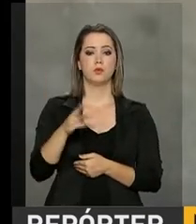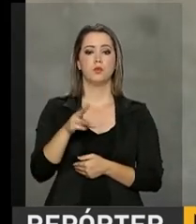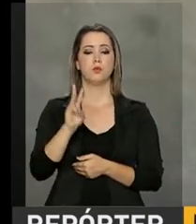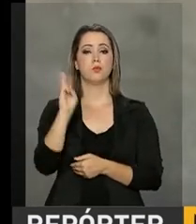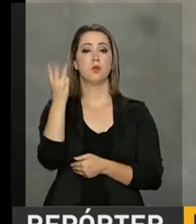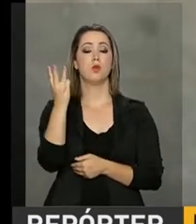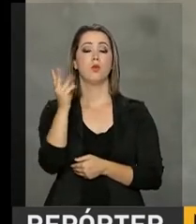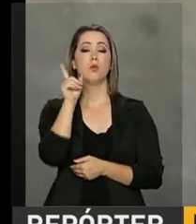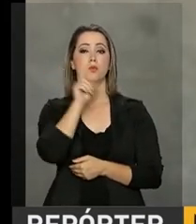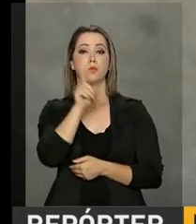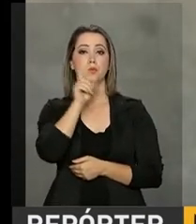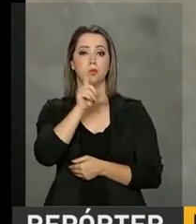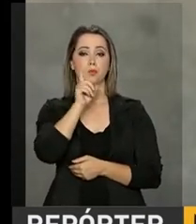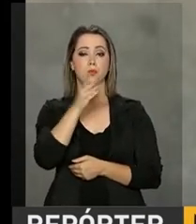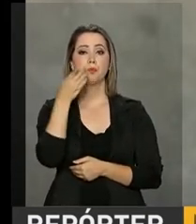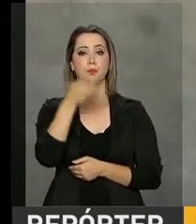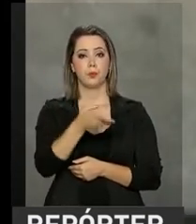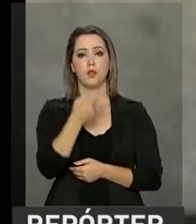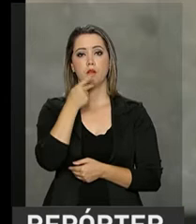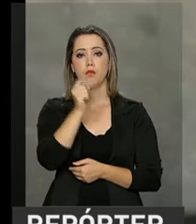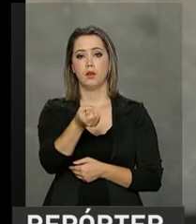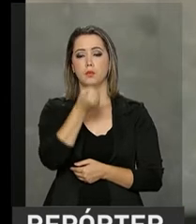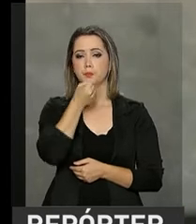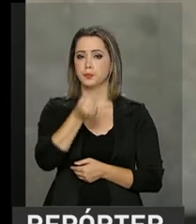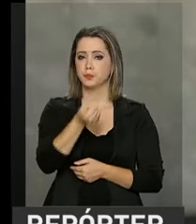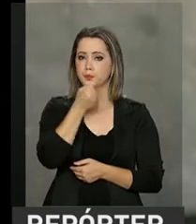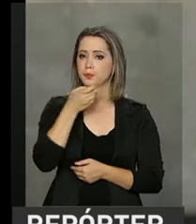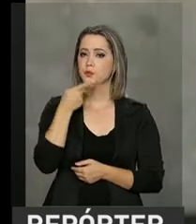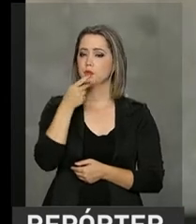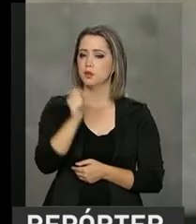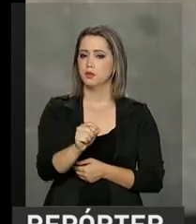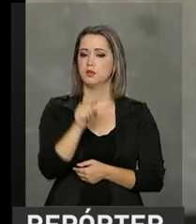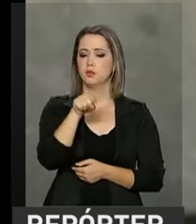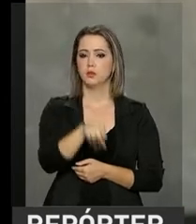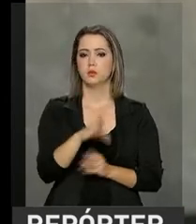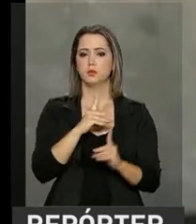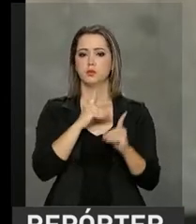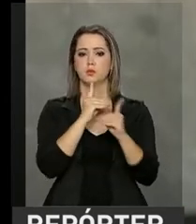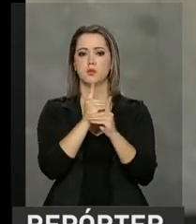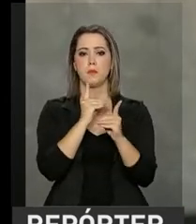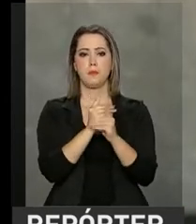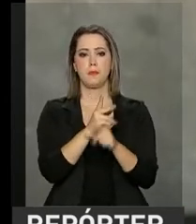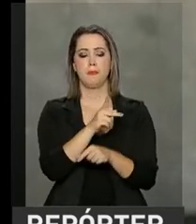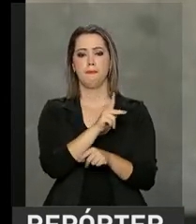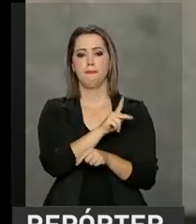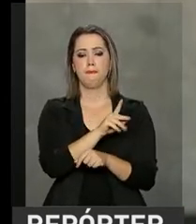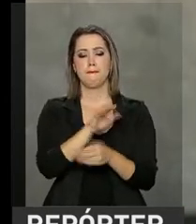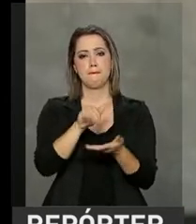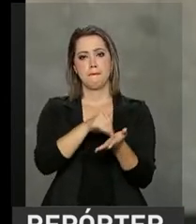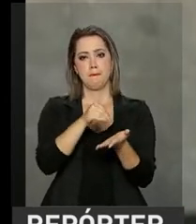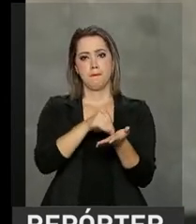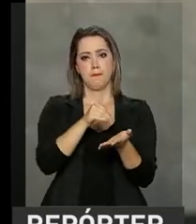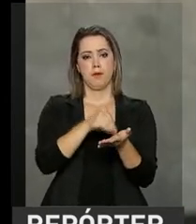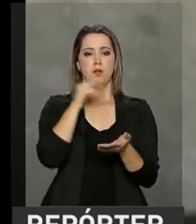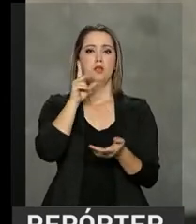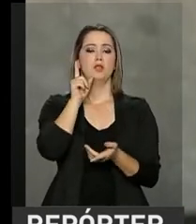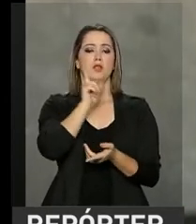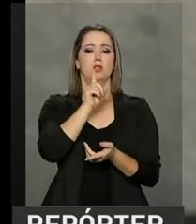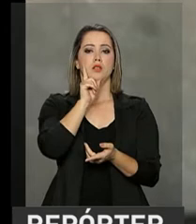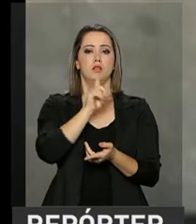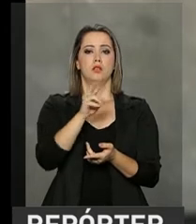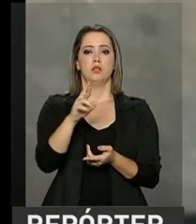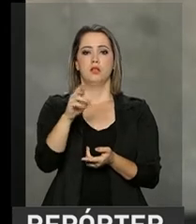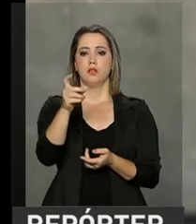onde o ministro Aloísio Nunes concedeu uma coletiva agora há pouco justamente sobre esse encontro com o secretário de Estado norte-americano,